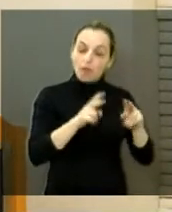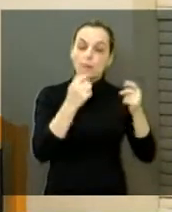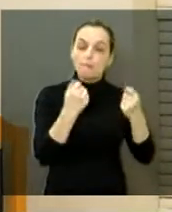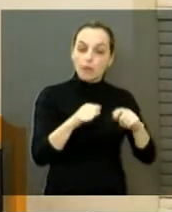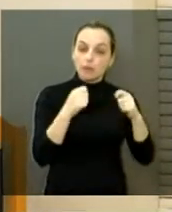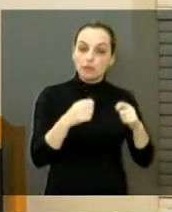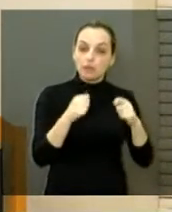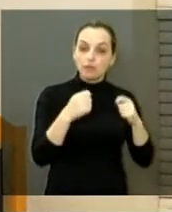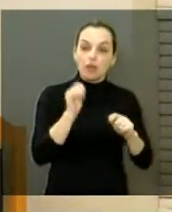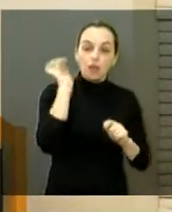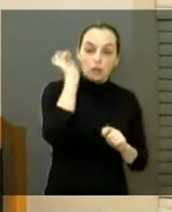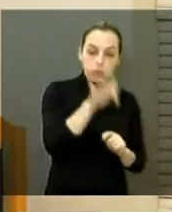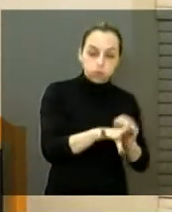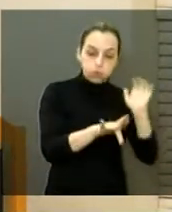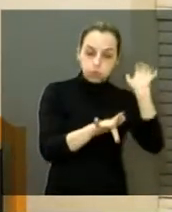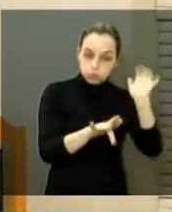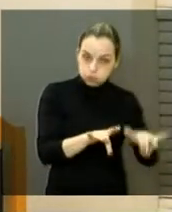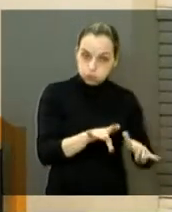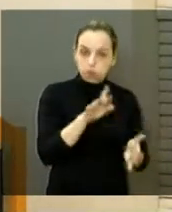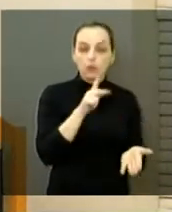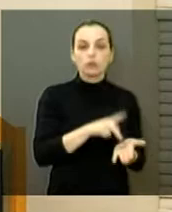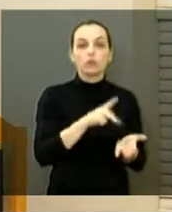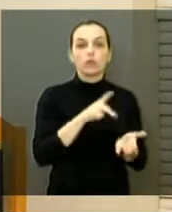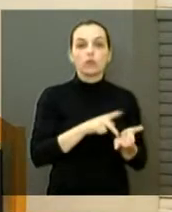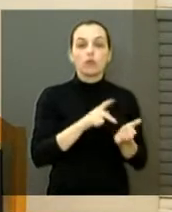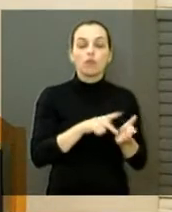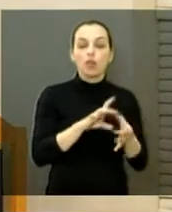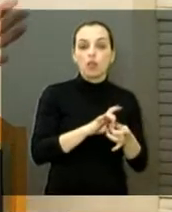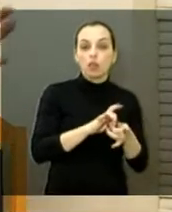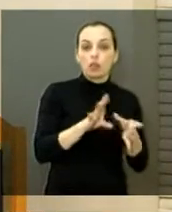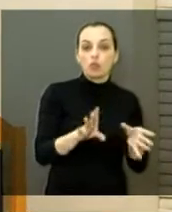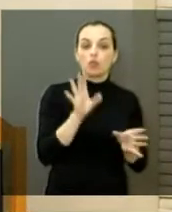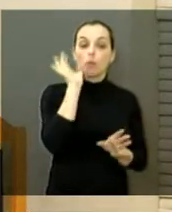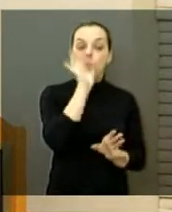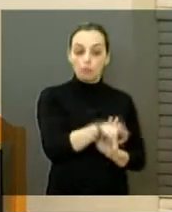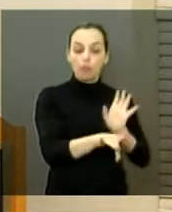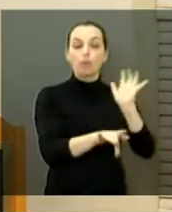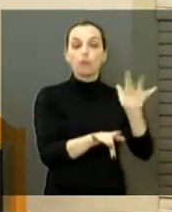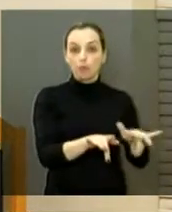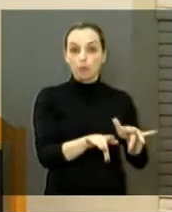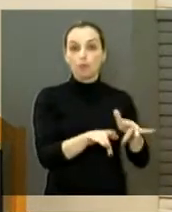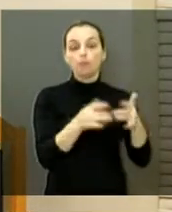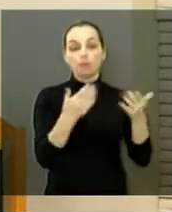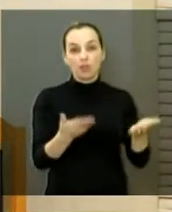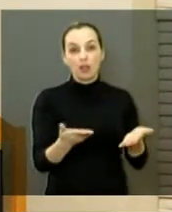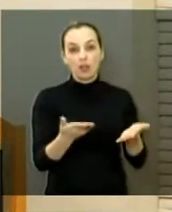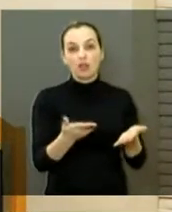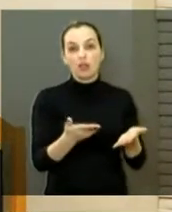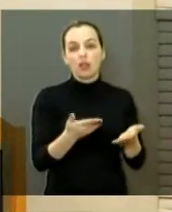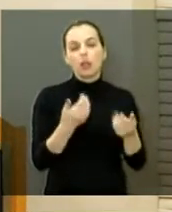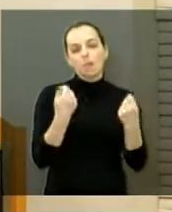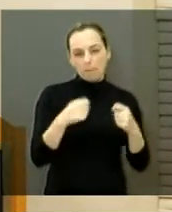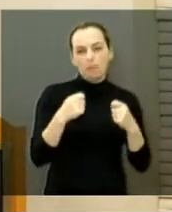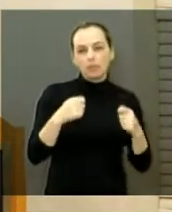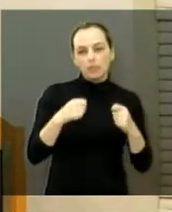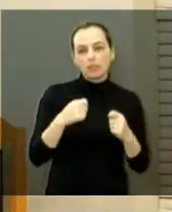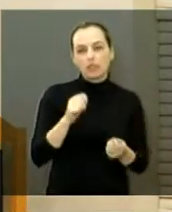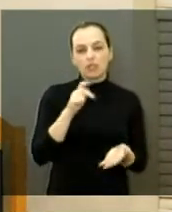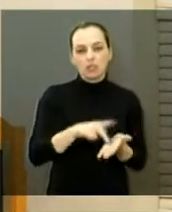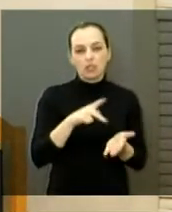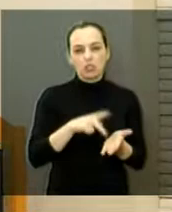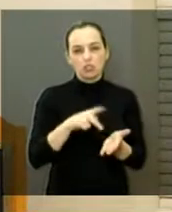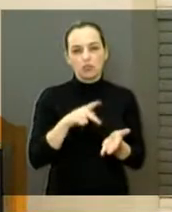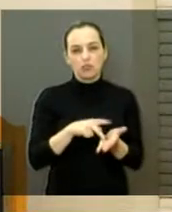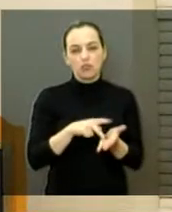descarte, que dava meio metro cúbico, aí autorizou e fez o descarte. Agora eu quero saber, será que esse procedimento, Paulo, precisa fazer do resto da pessoa?